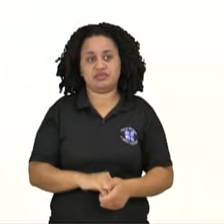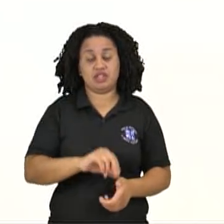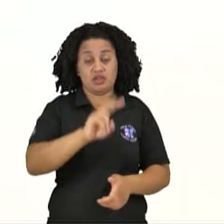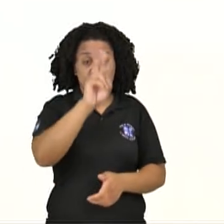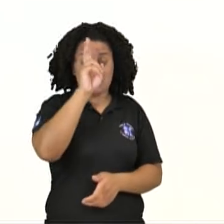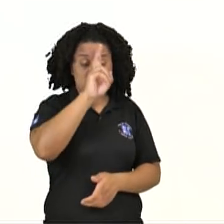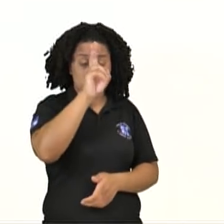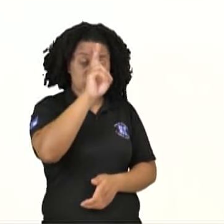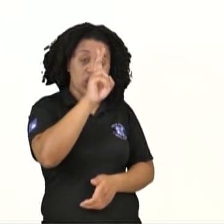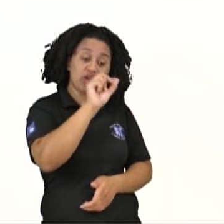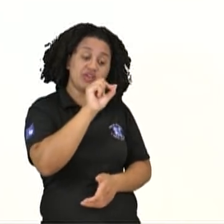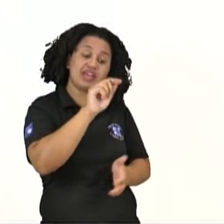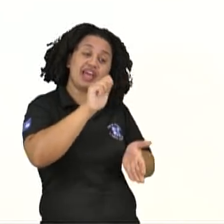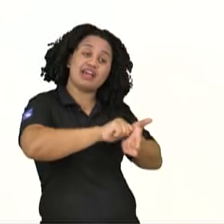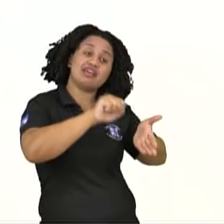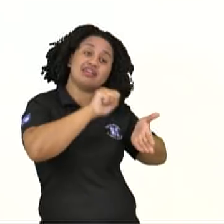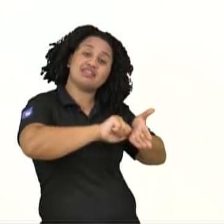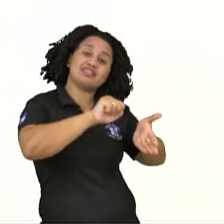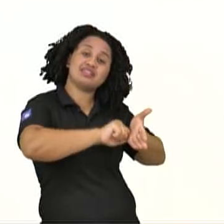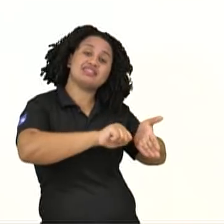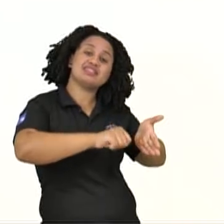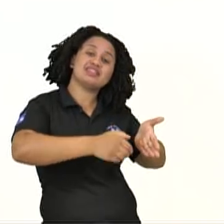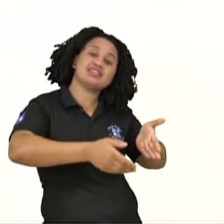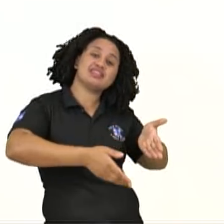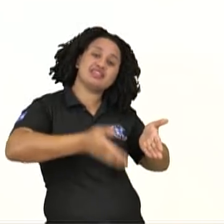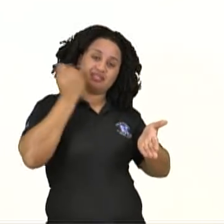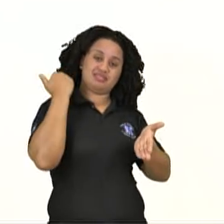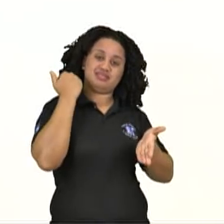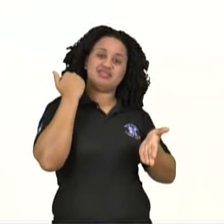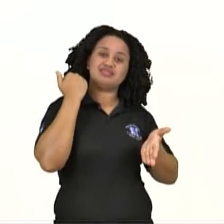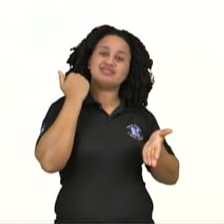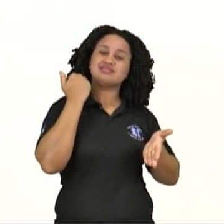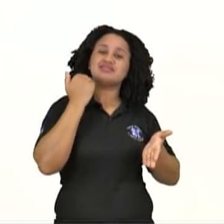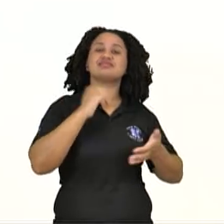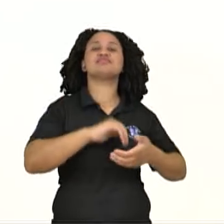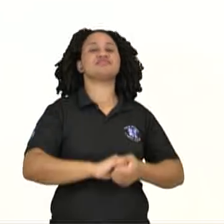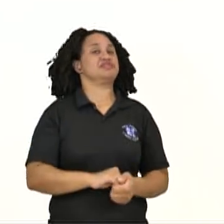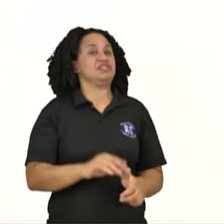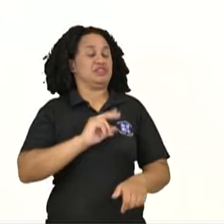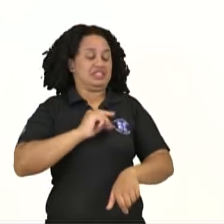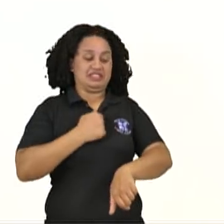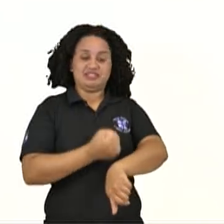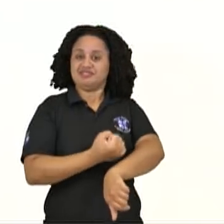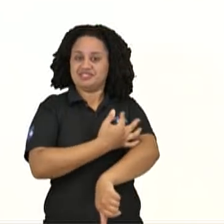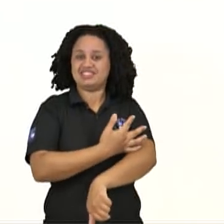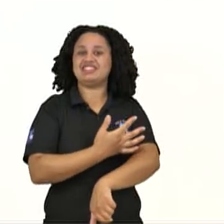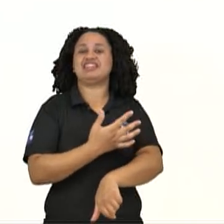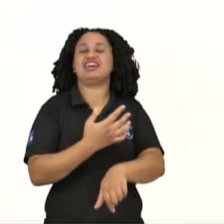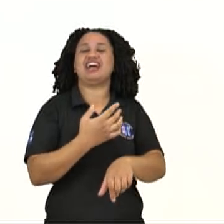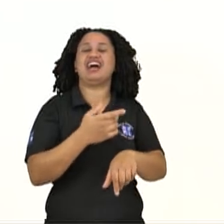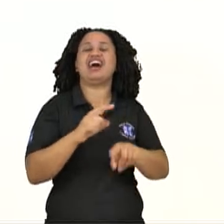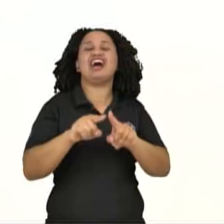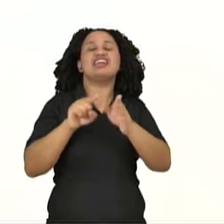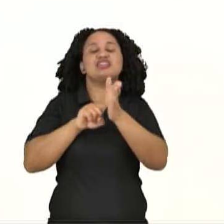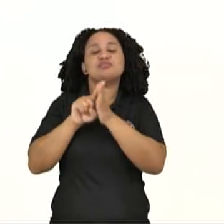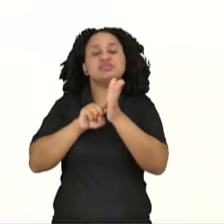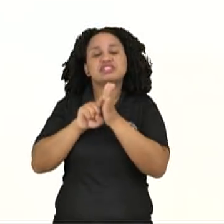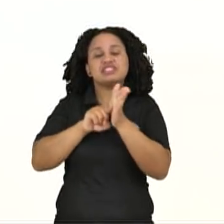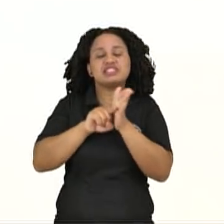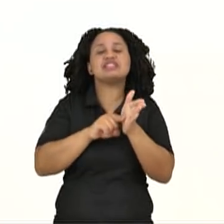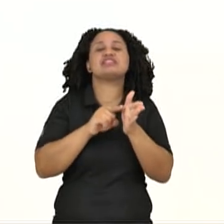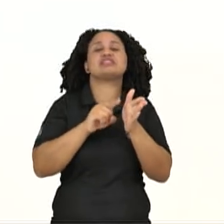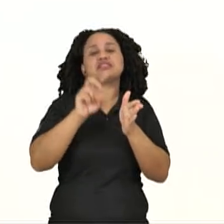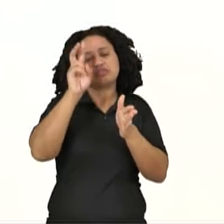a escrita sobre o passado. Parece que eu estava até imaginando, não foi? Olha, chega até a arrepiar. E é a pesquisa, o estudo dos